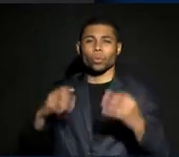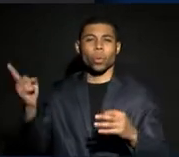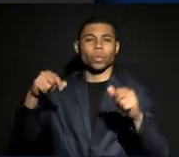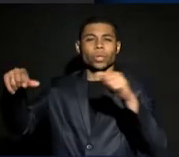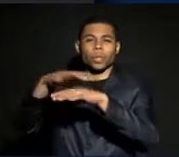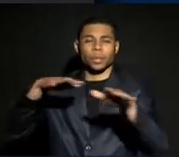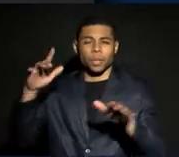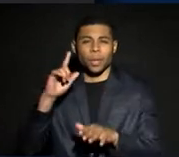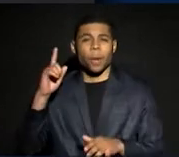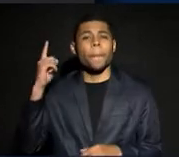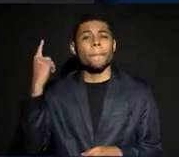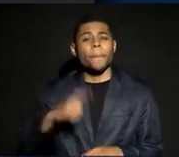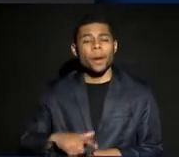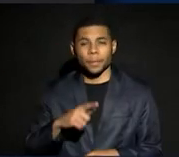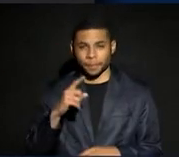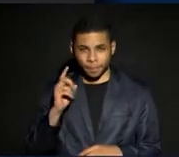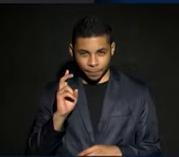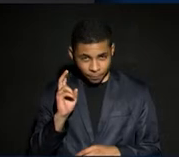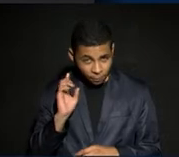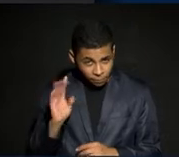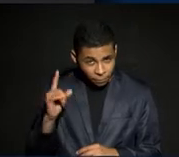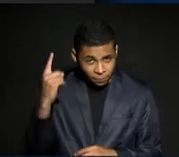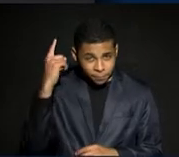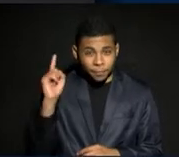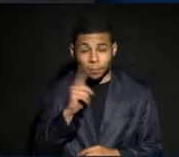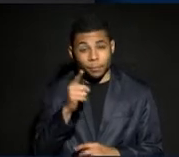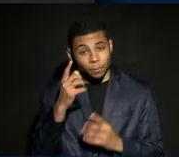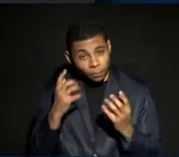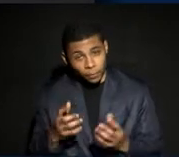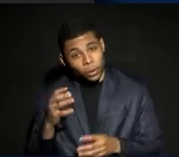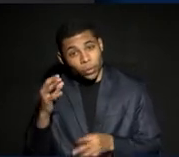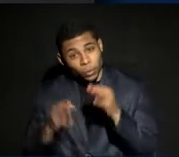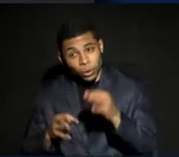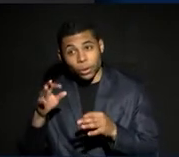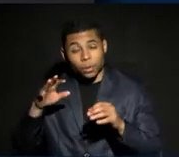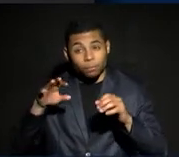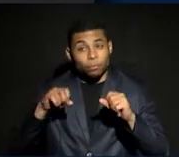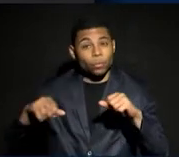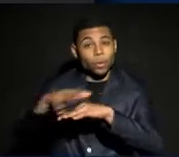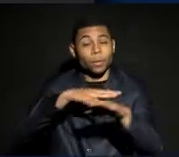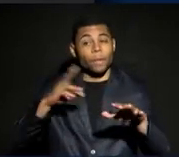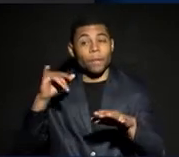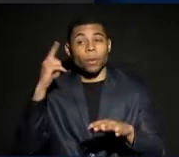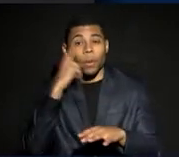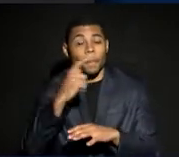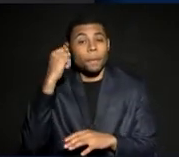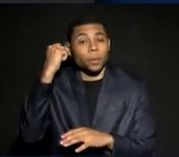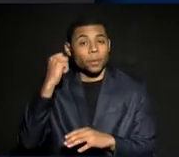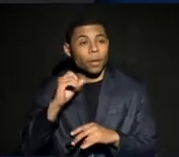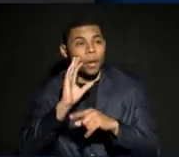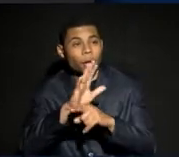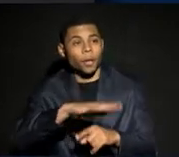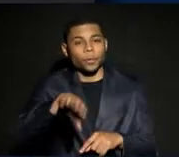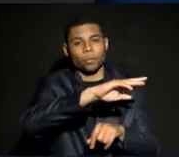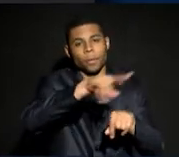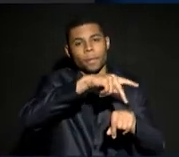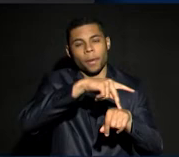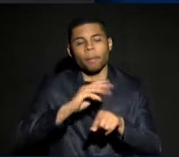que mais, além disso, que é a justiça social que vai potencializar o crescimento desse